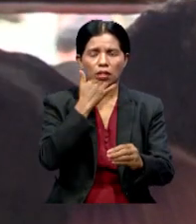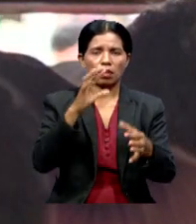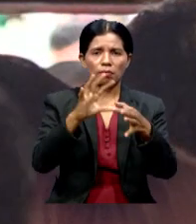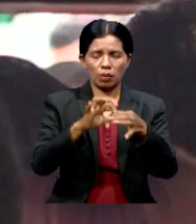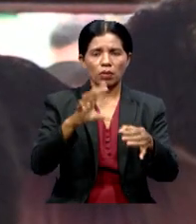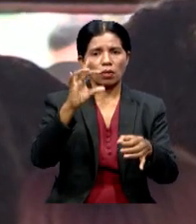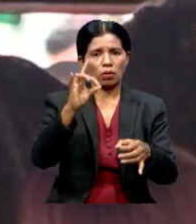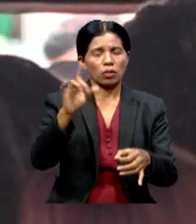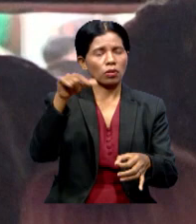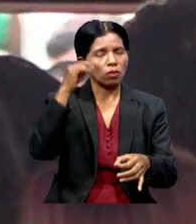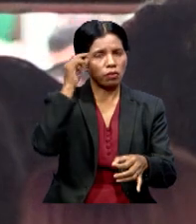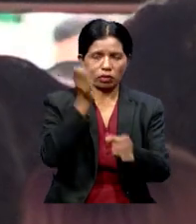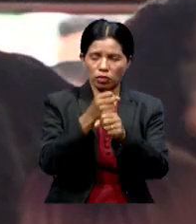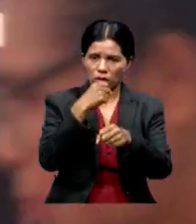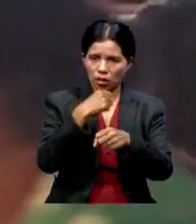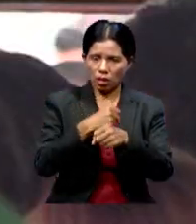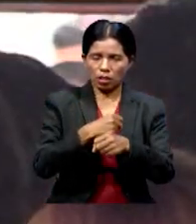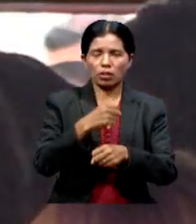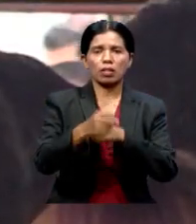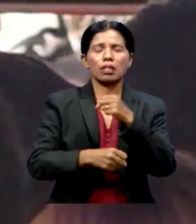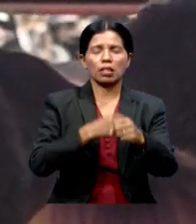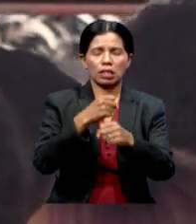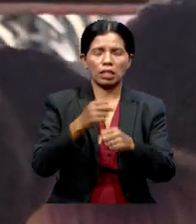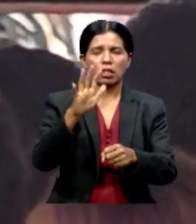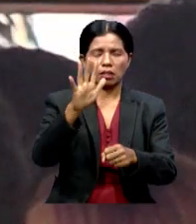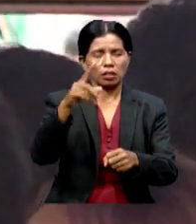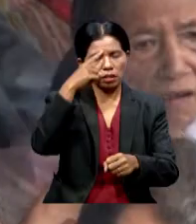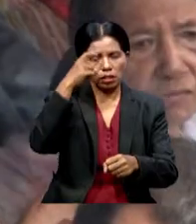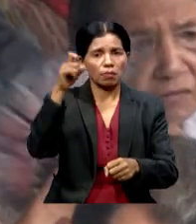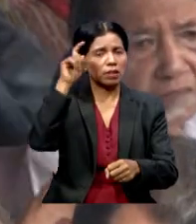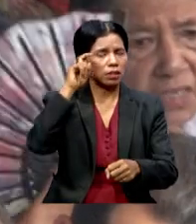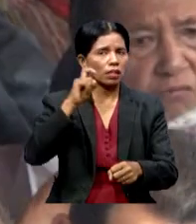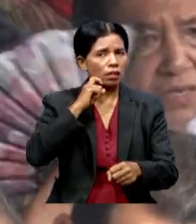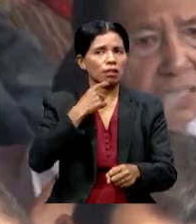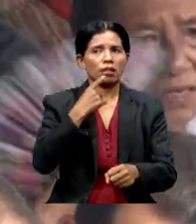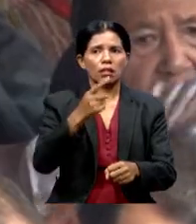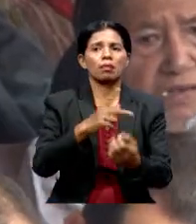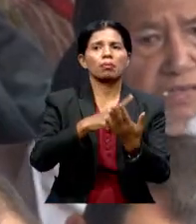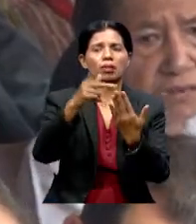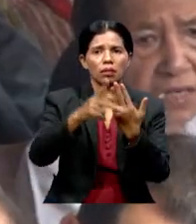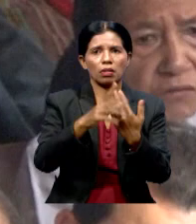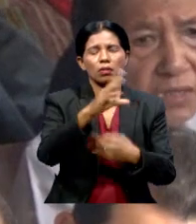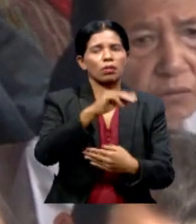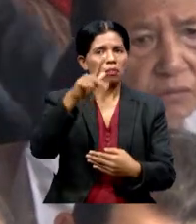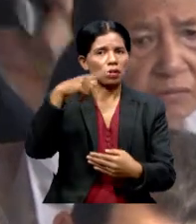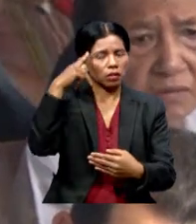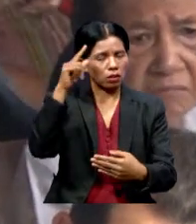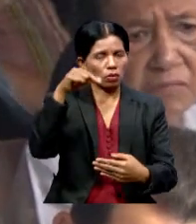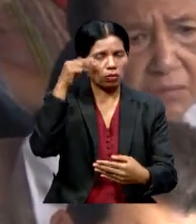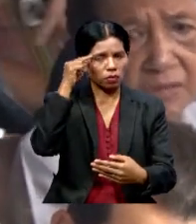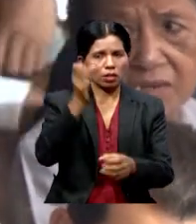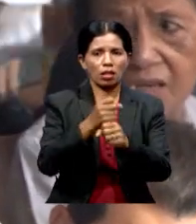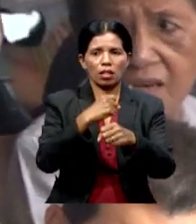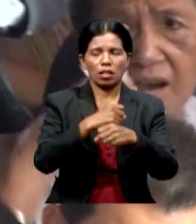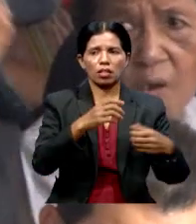oitavo governo comete durante mandato, tamba Kaira Lassana Guzmão considera programa no política ne be governo anterior lidera